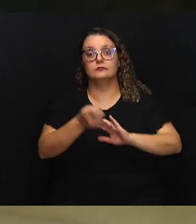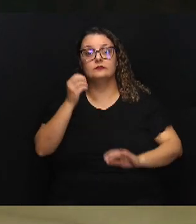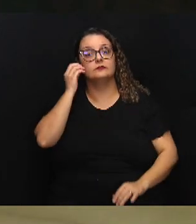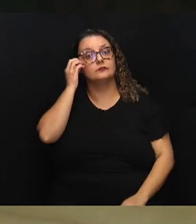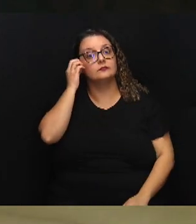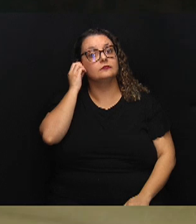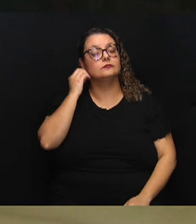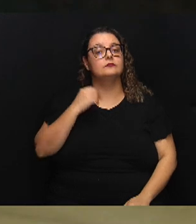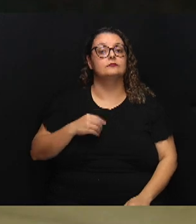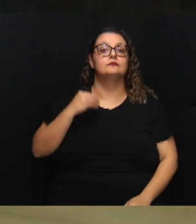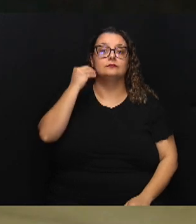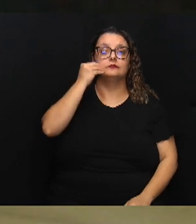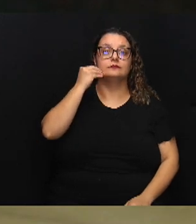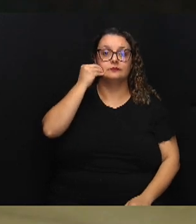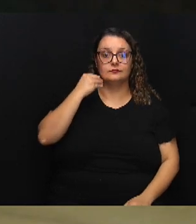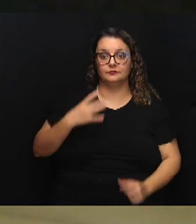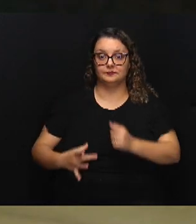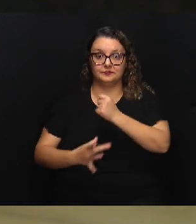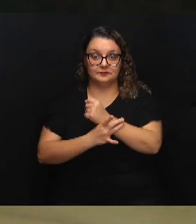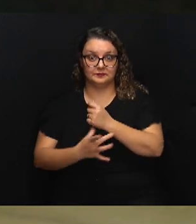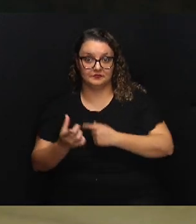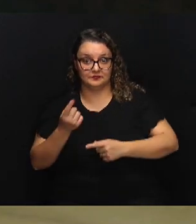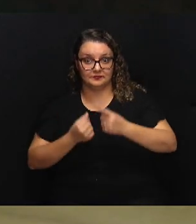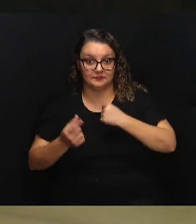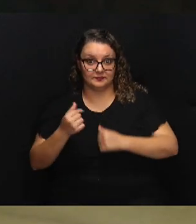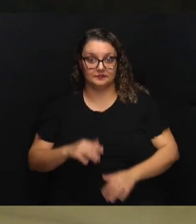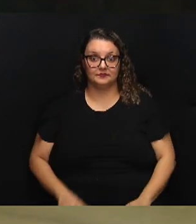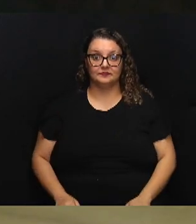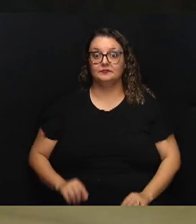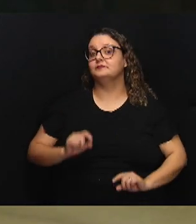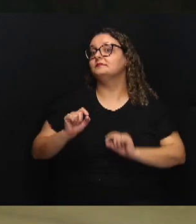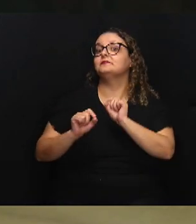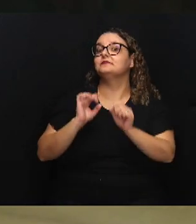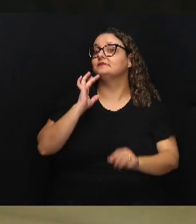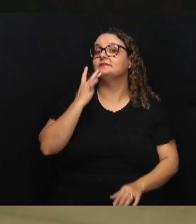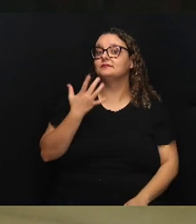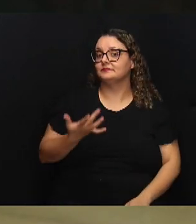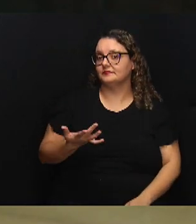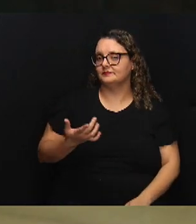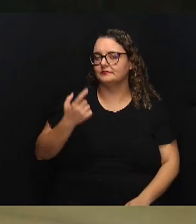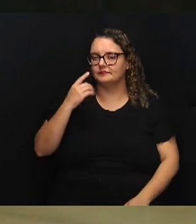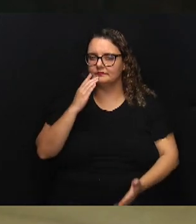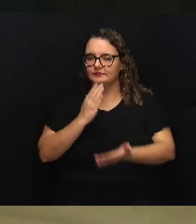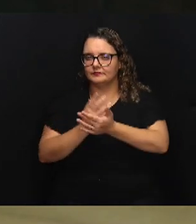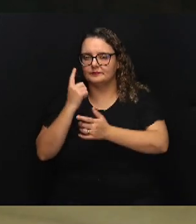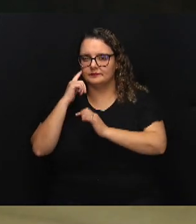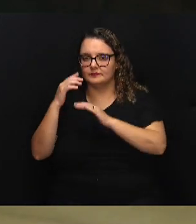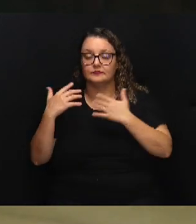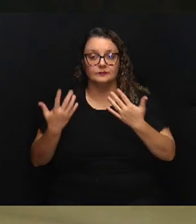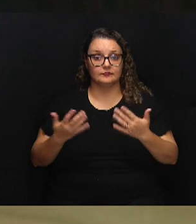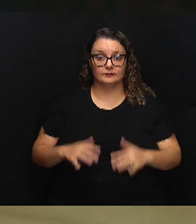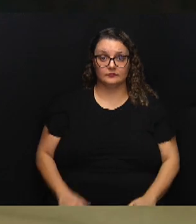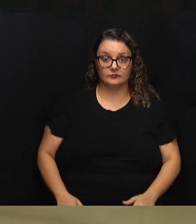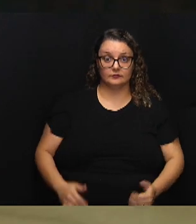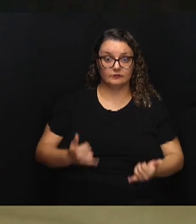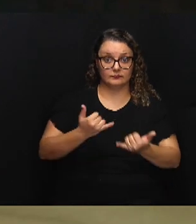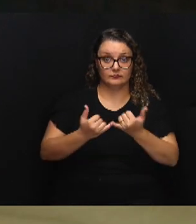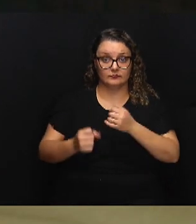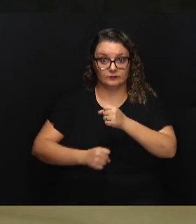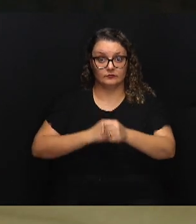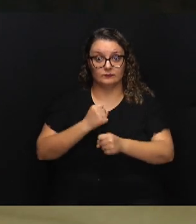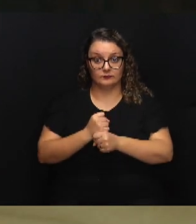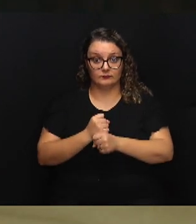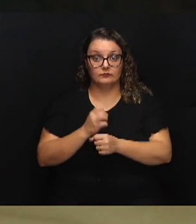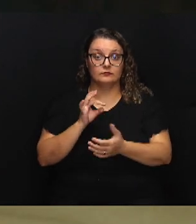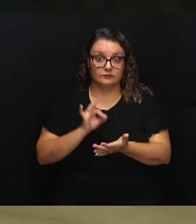né? Experiências ou segurança financeira, o que você prefere, né? Parou para pensar? Bom, estamos na metade do ano,